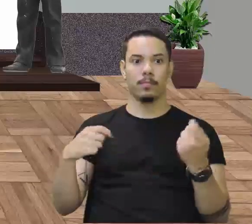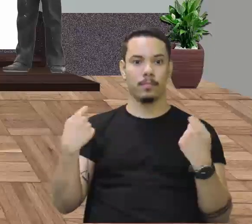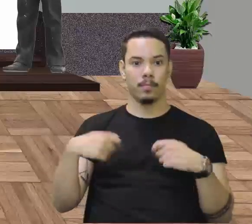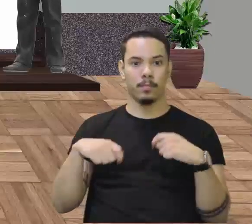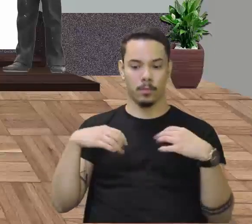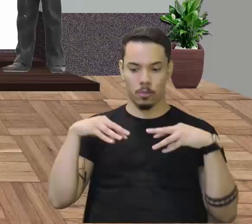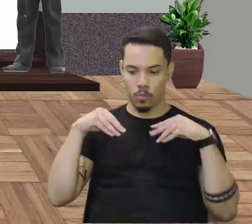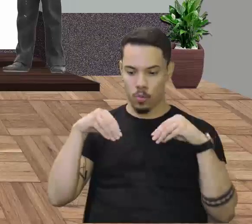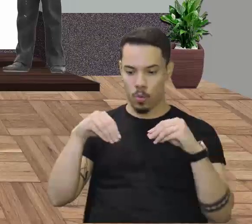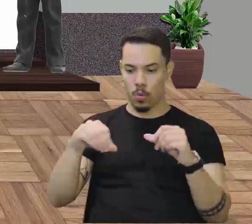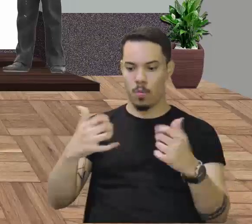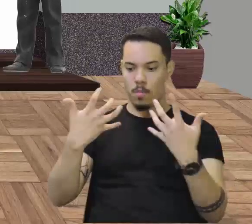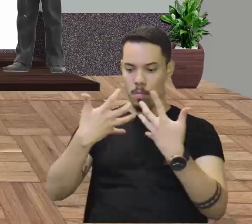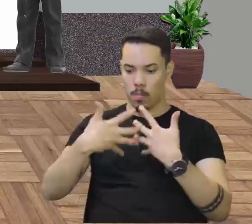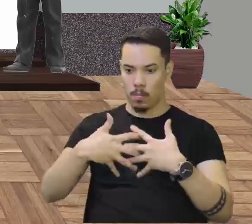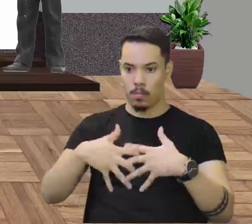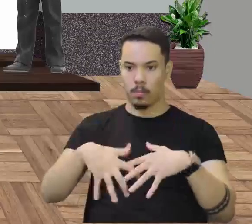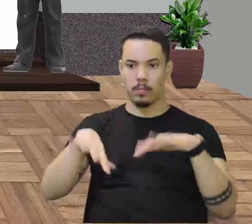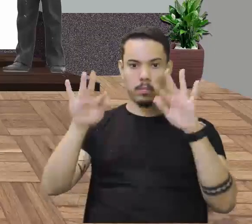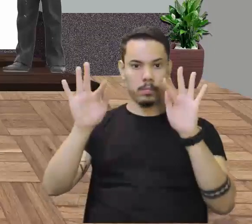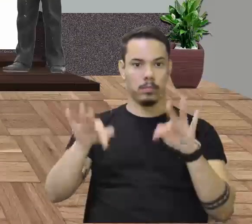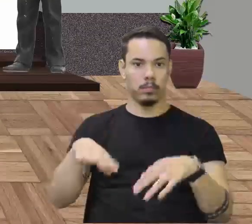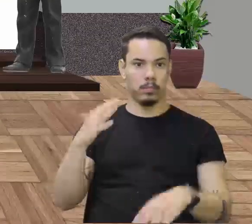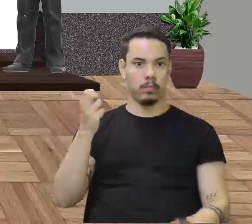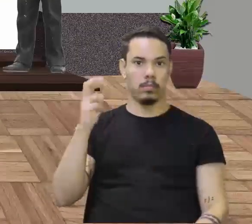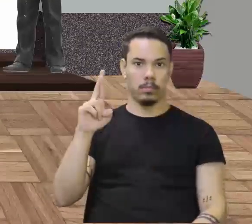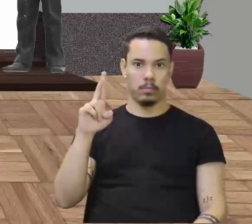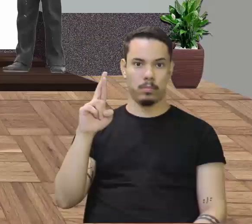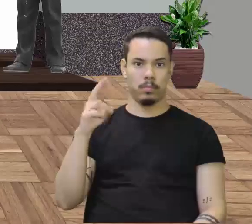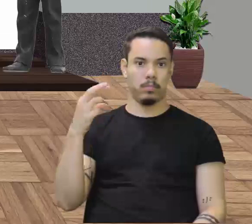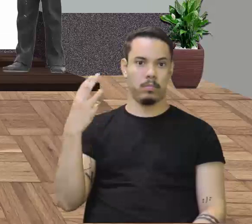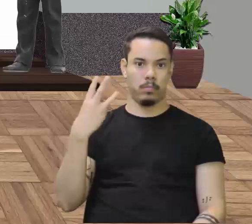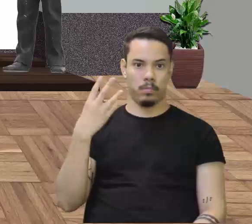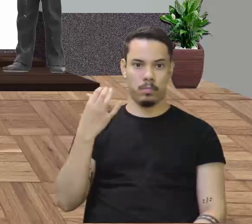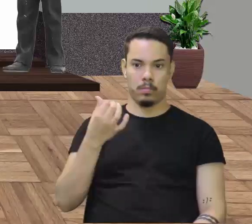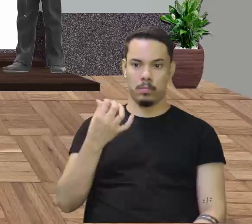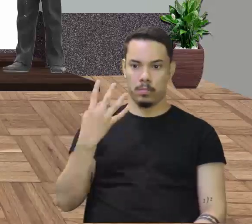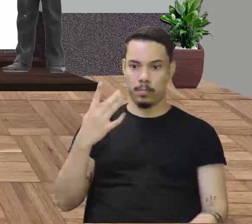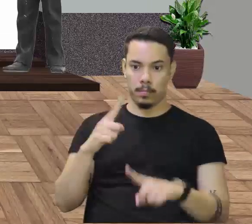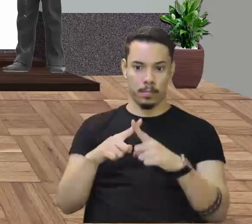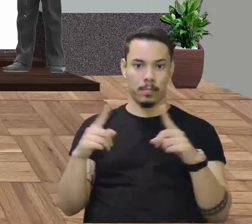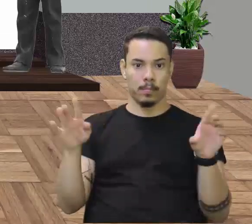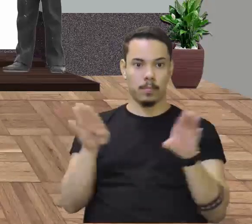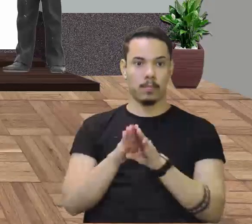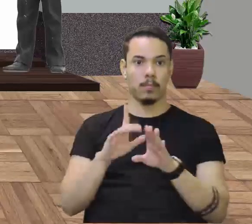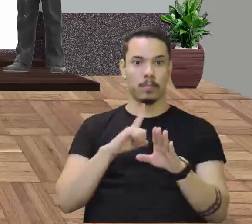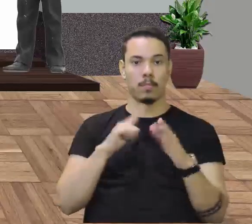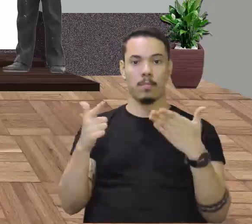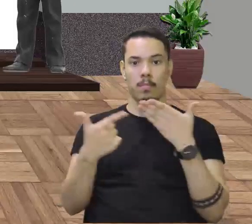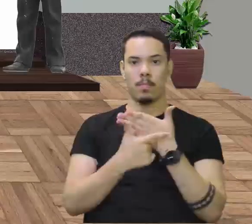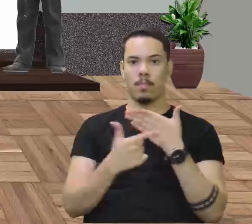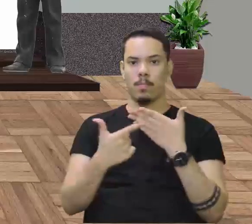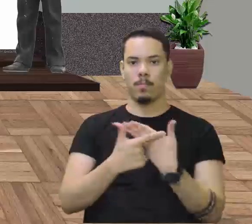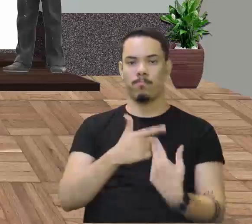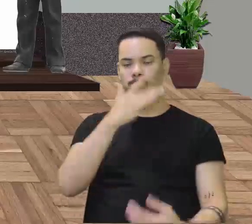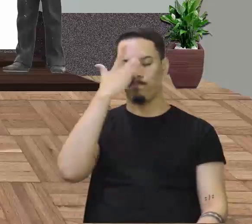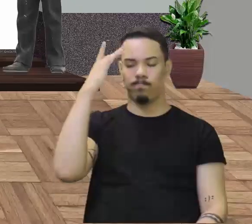recuperar e dar manutenção e terminar a BR-364. Mas o 5º BEC também ele veio com a missão árdua,